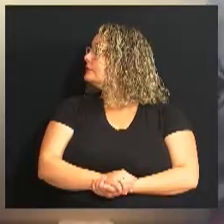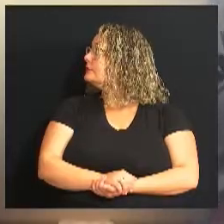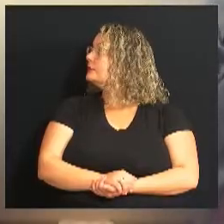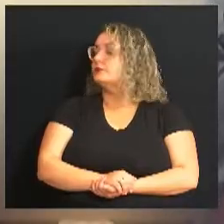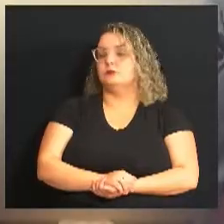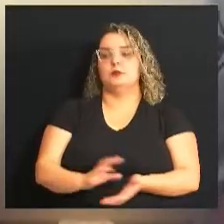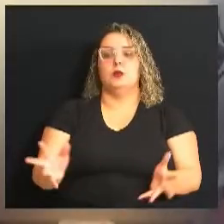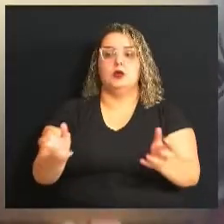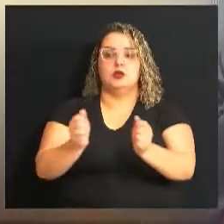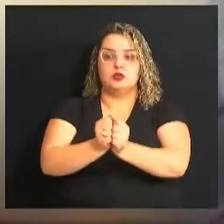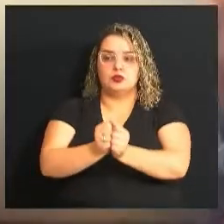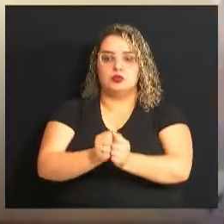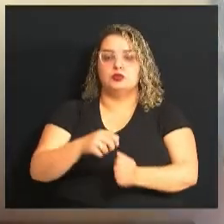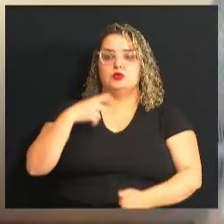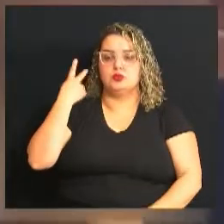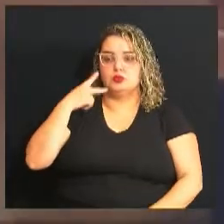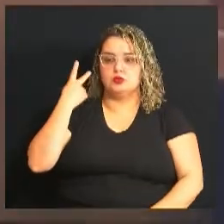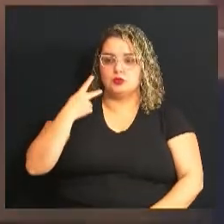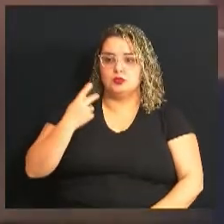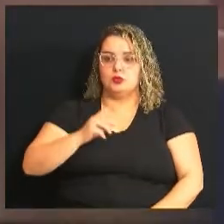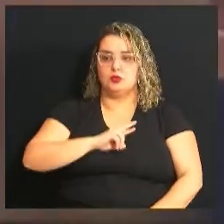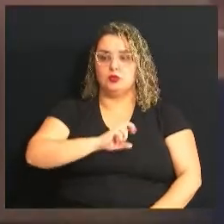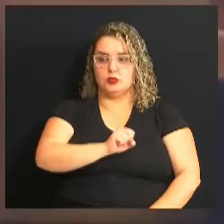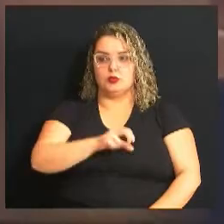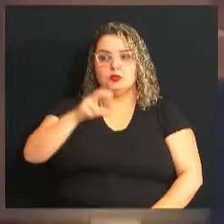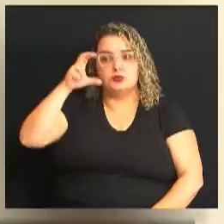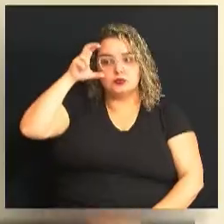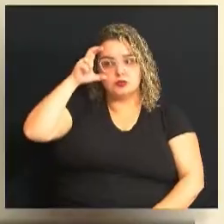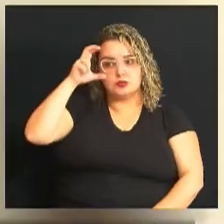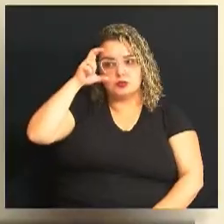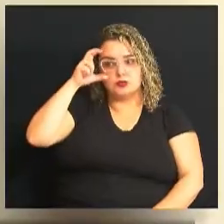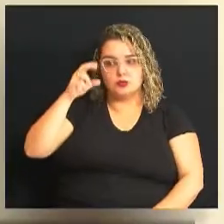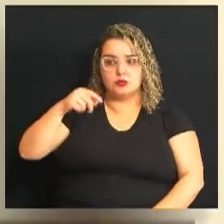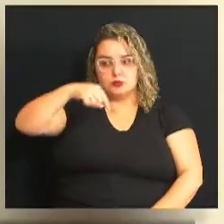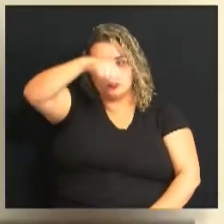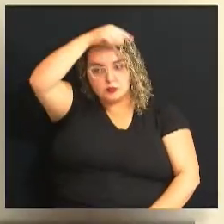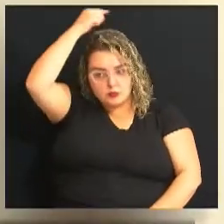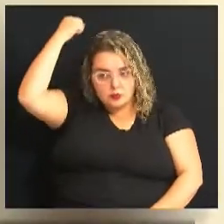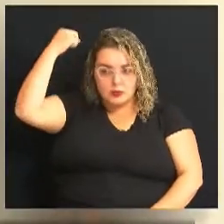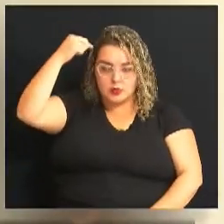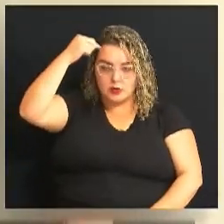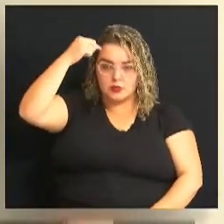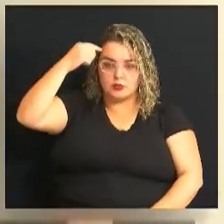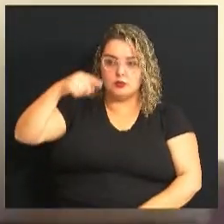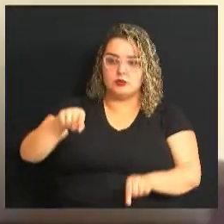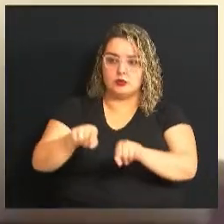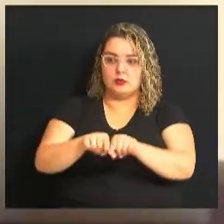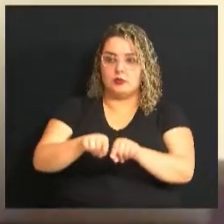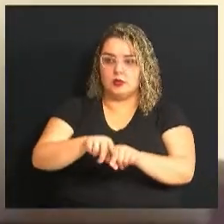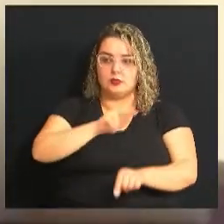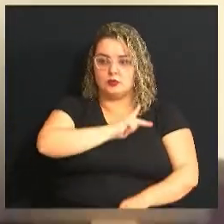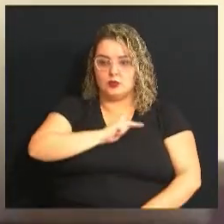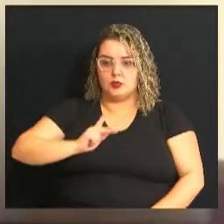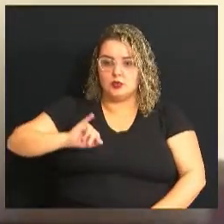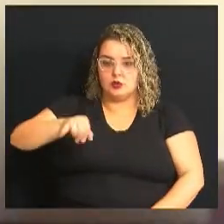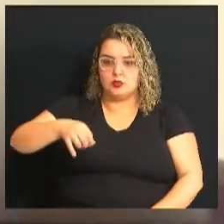Integrada pelos parlamentares Luiz Rossini, Carlinhos Camelô, Paulo Gaspar, além do presidente, o vereador Juscelino da Barbarense,